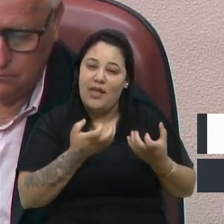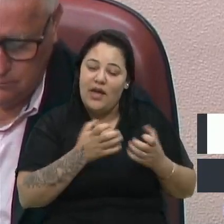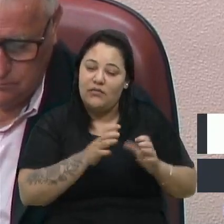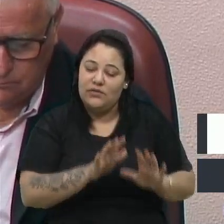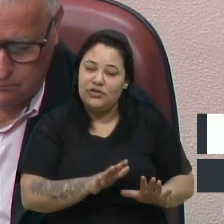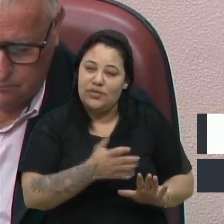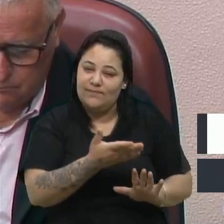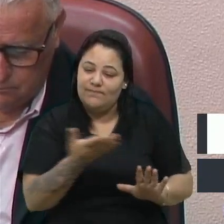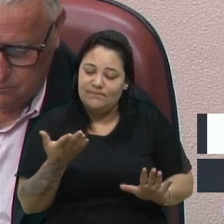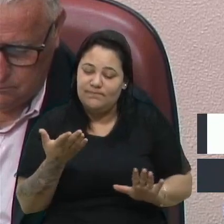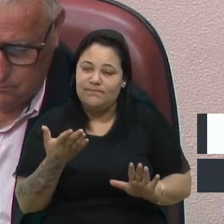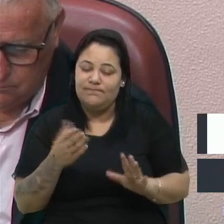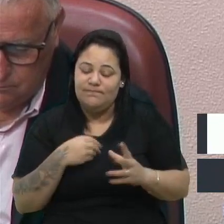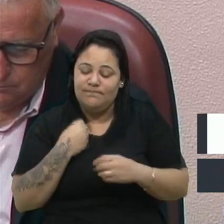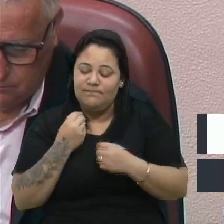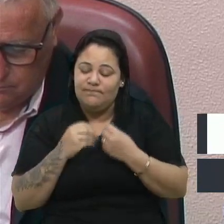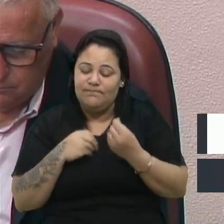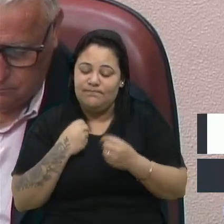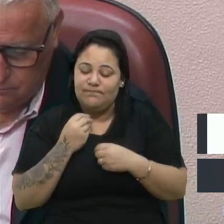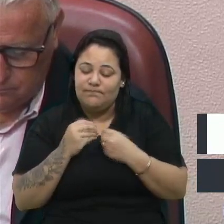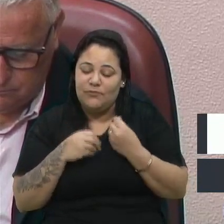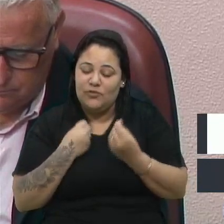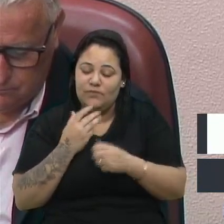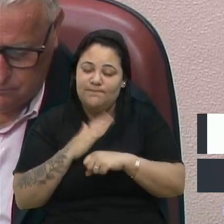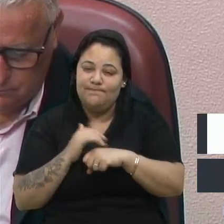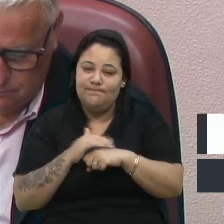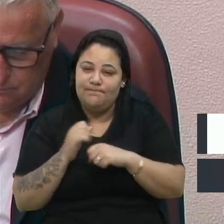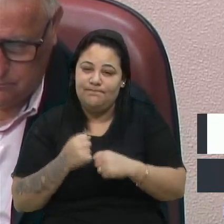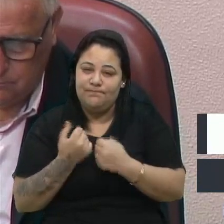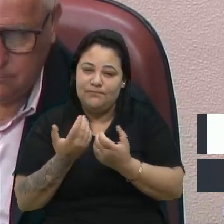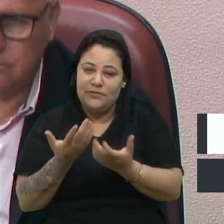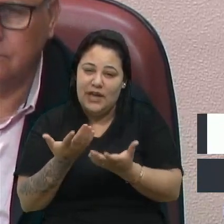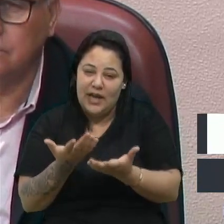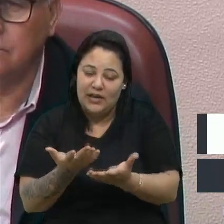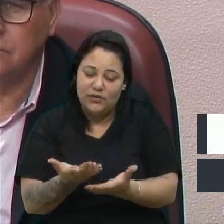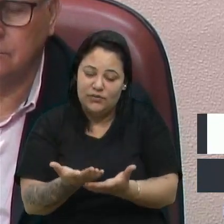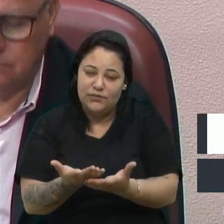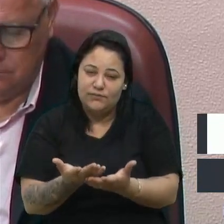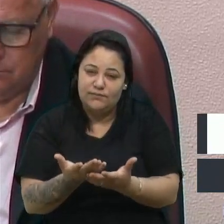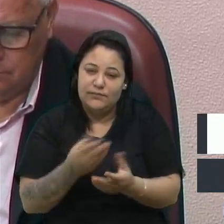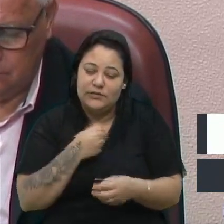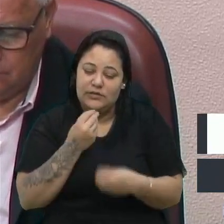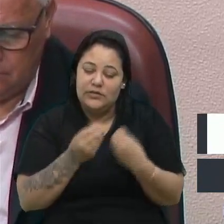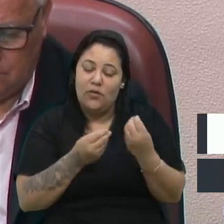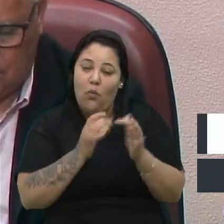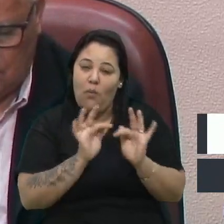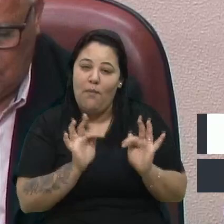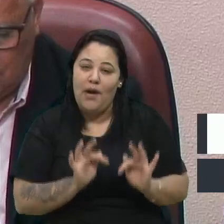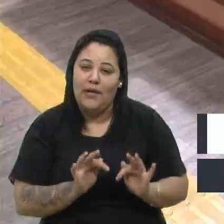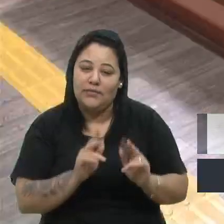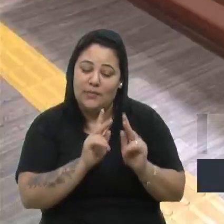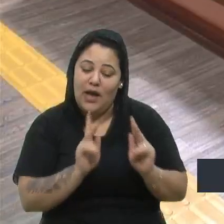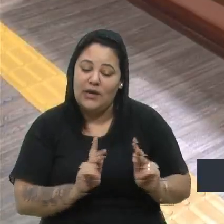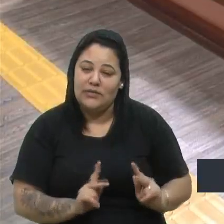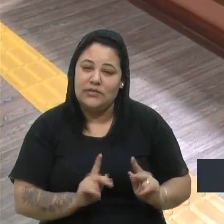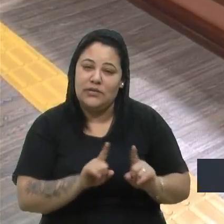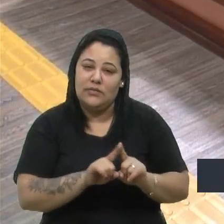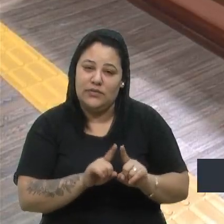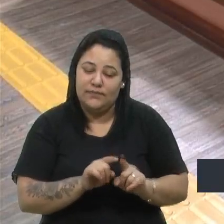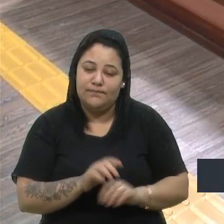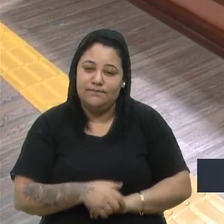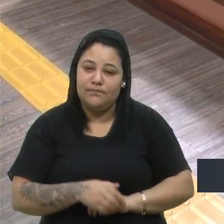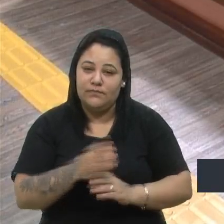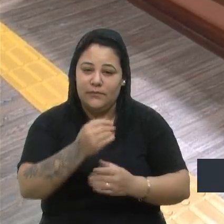eles os sentimentos de conforto e que se sintam em paz. Era isso, muito obrigado. Obrigado.